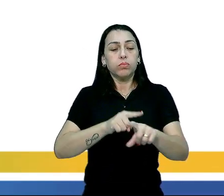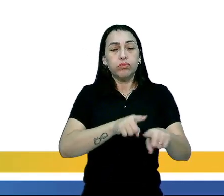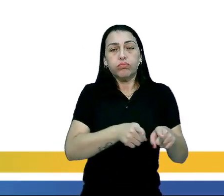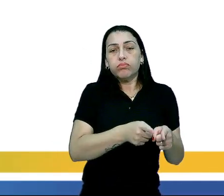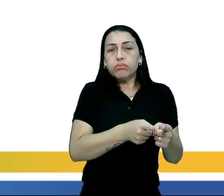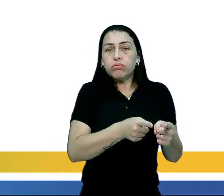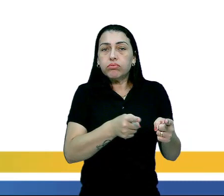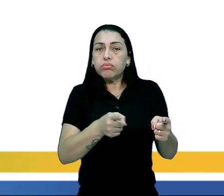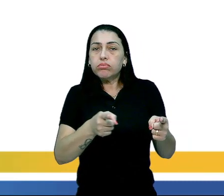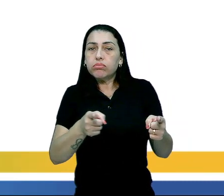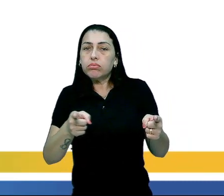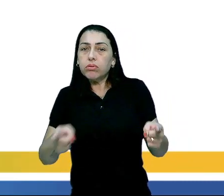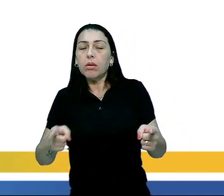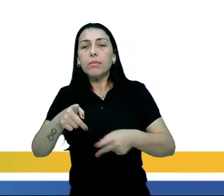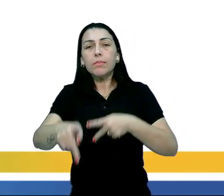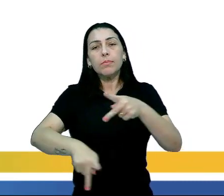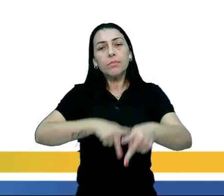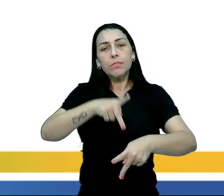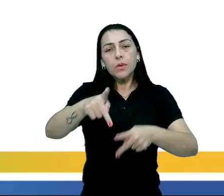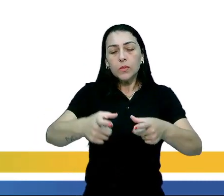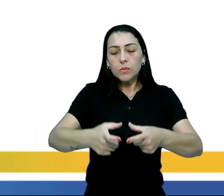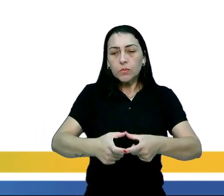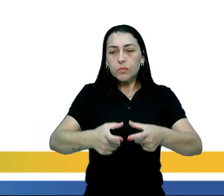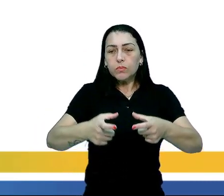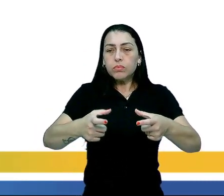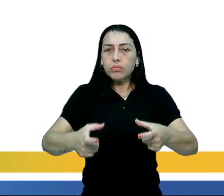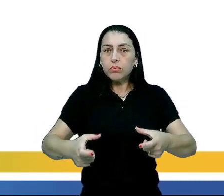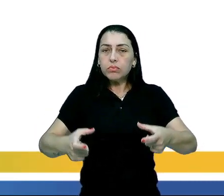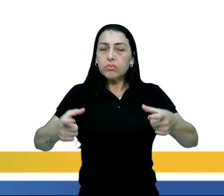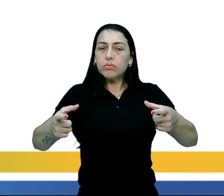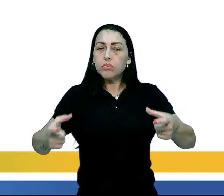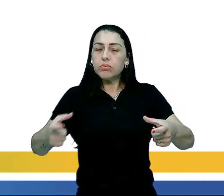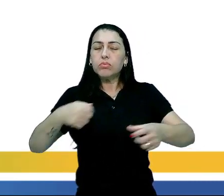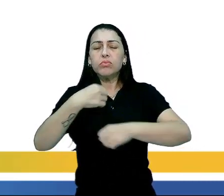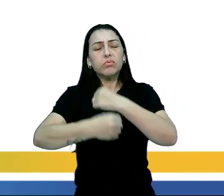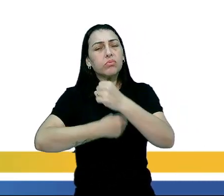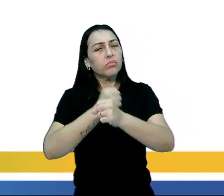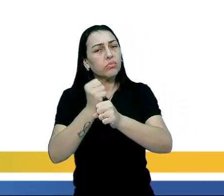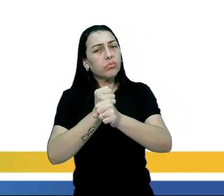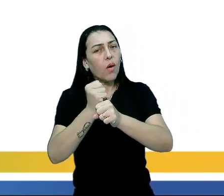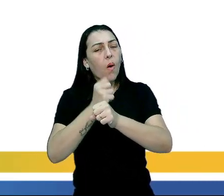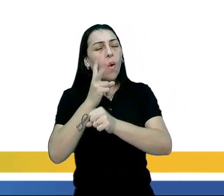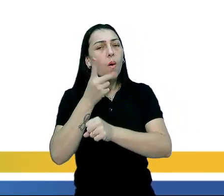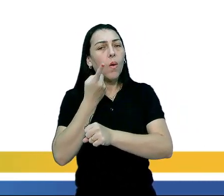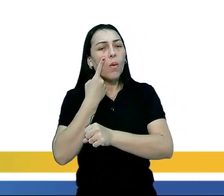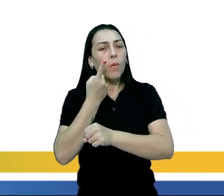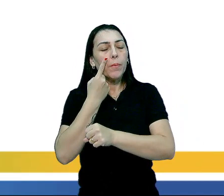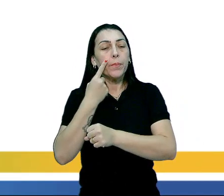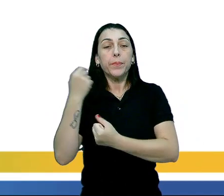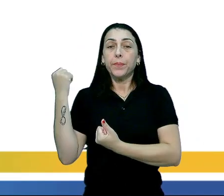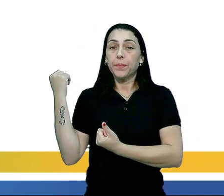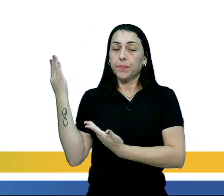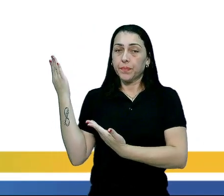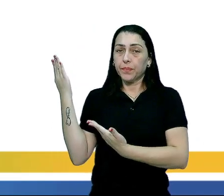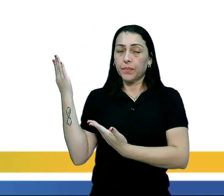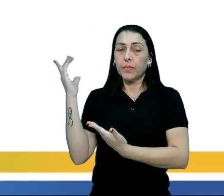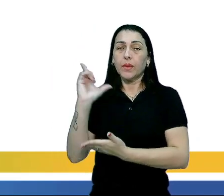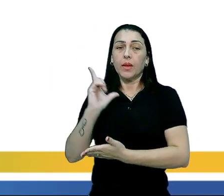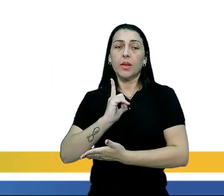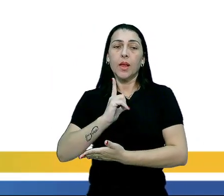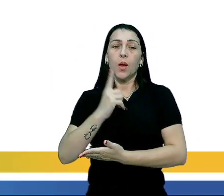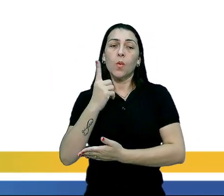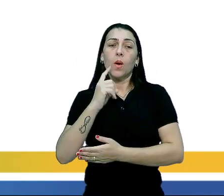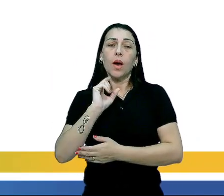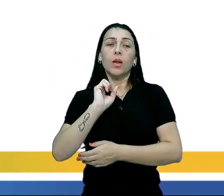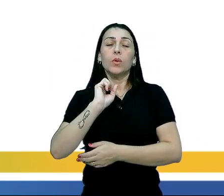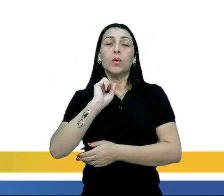vai observar o quanto a população cresceu ao longo dos anos. Olha que interessante. Quando a gente tem aí um